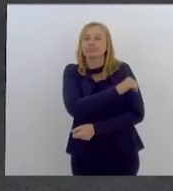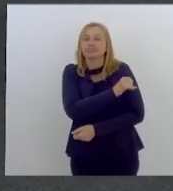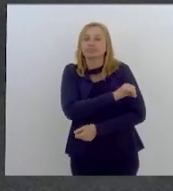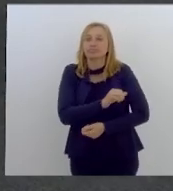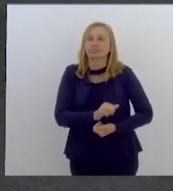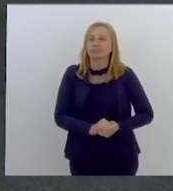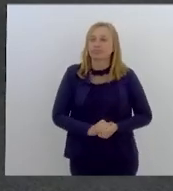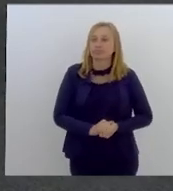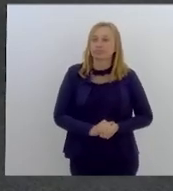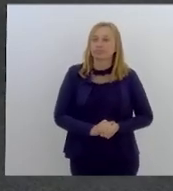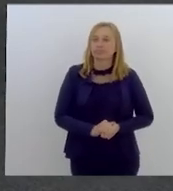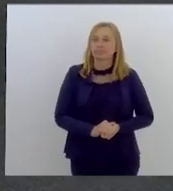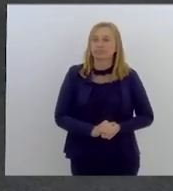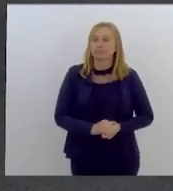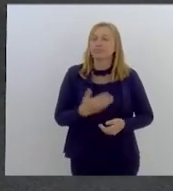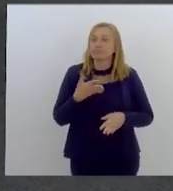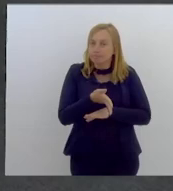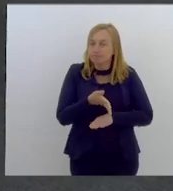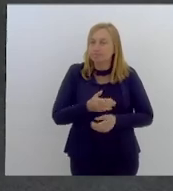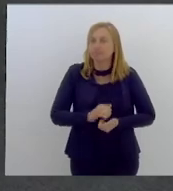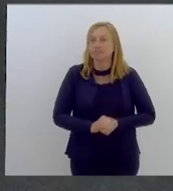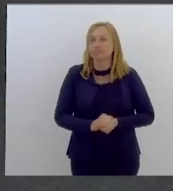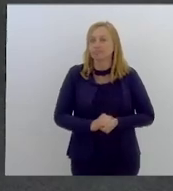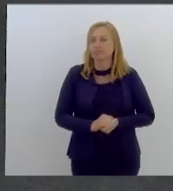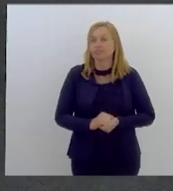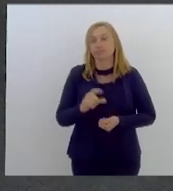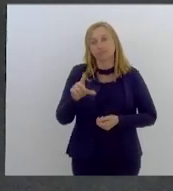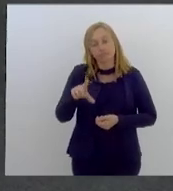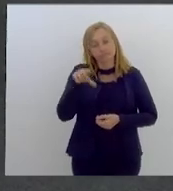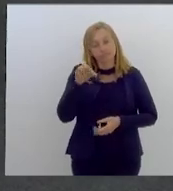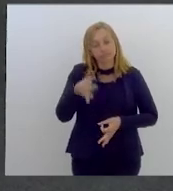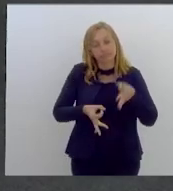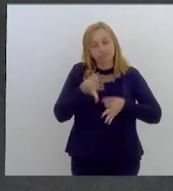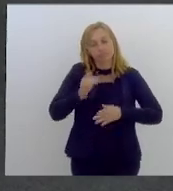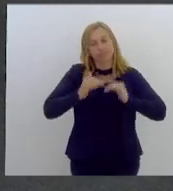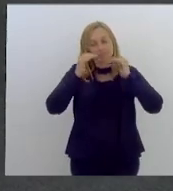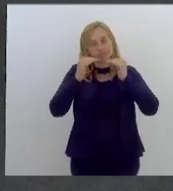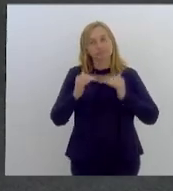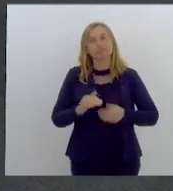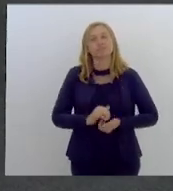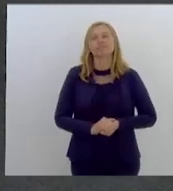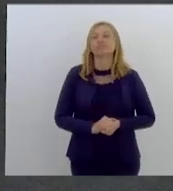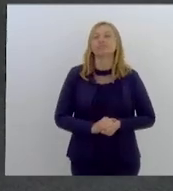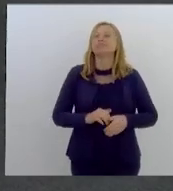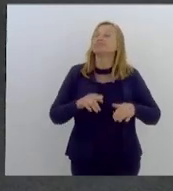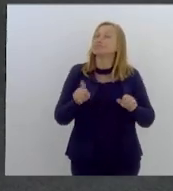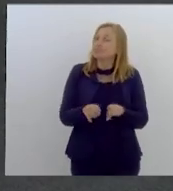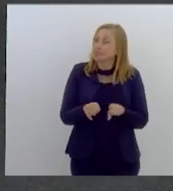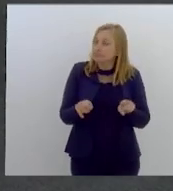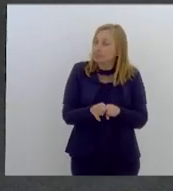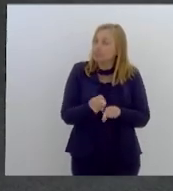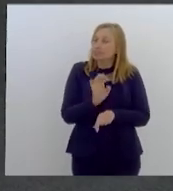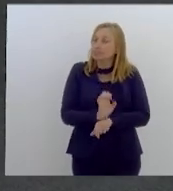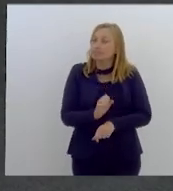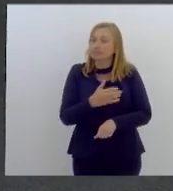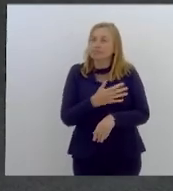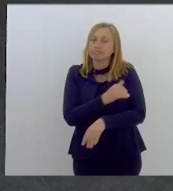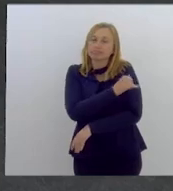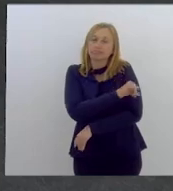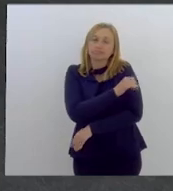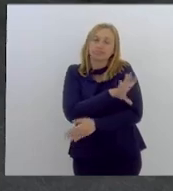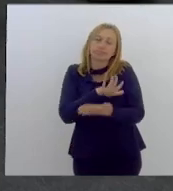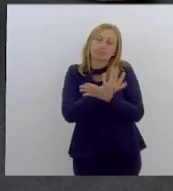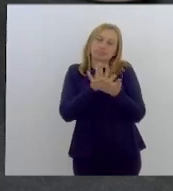Janeiro entrasse. Decisão do Supremo, antes da promulgação da emenda do Fundeb. E também o Estado do Rio de Janeiro